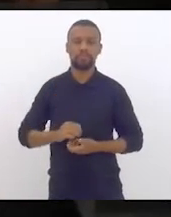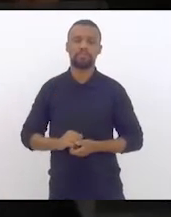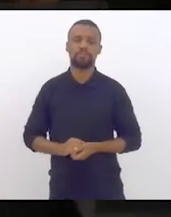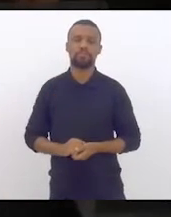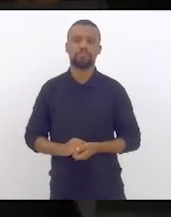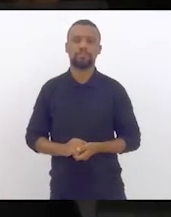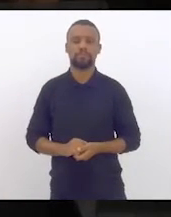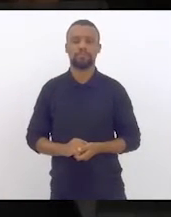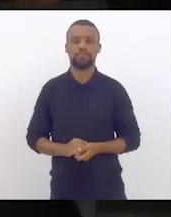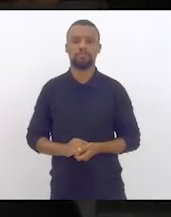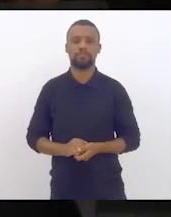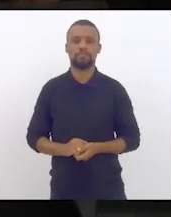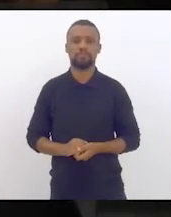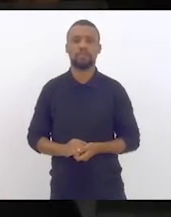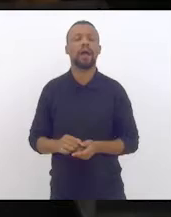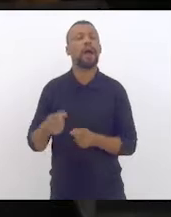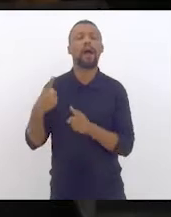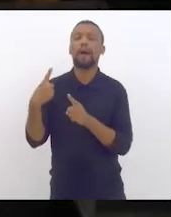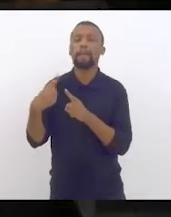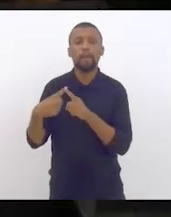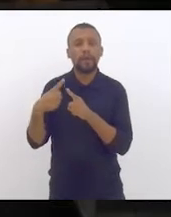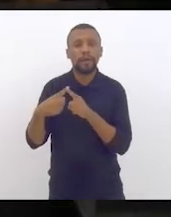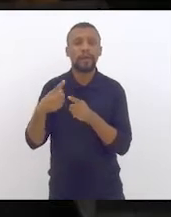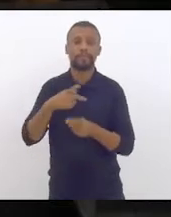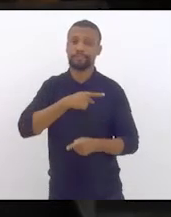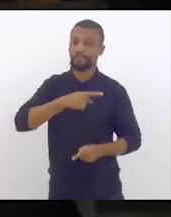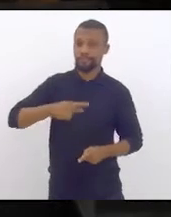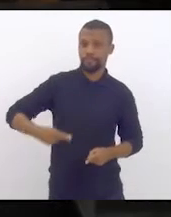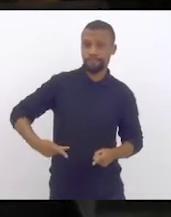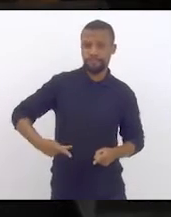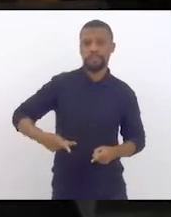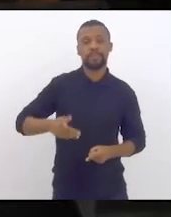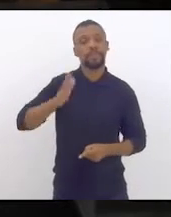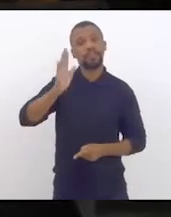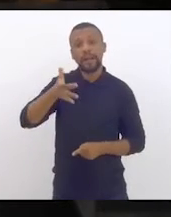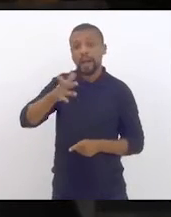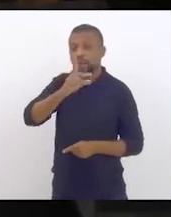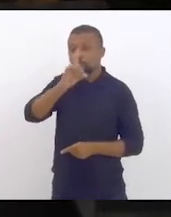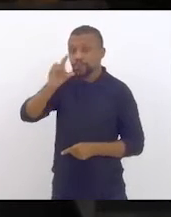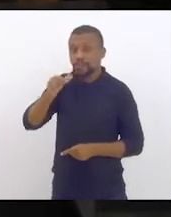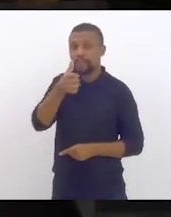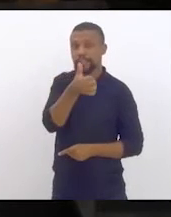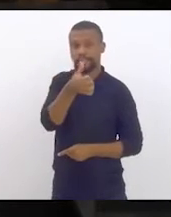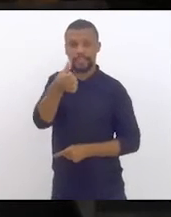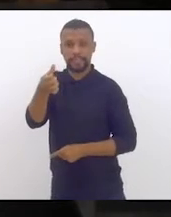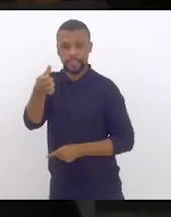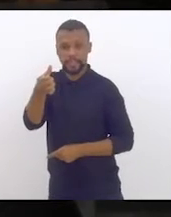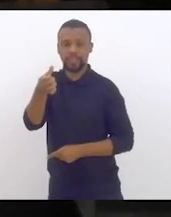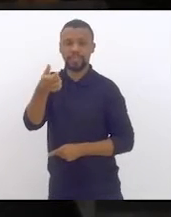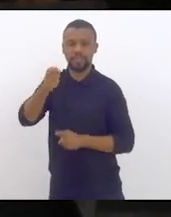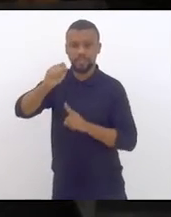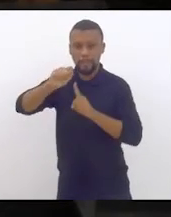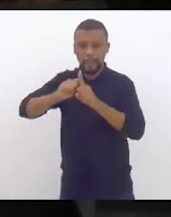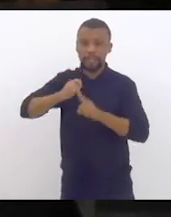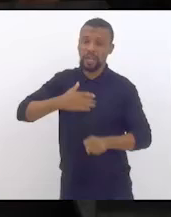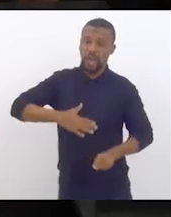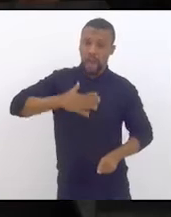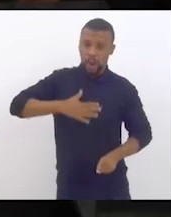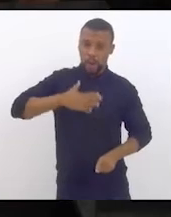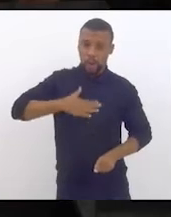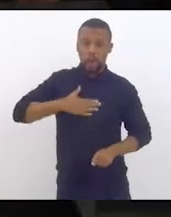e até porque já Presidente já no dia Dezesseis de agosto